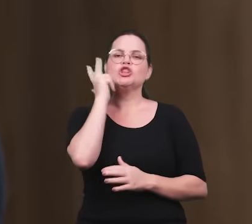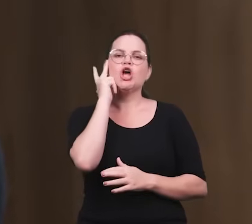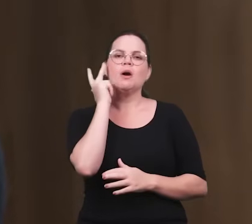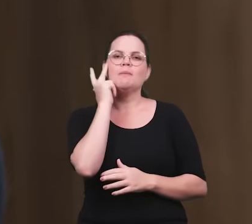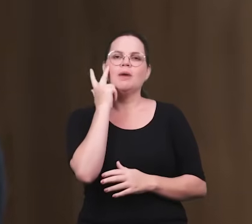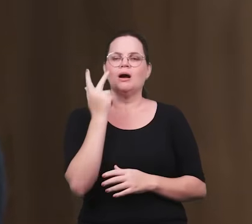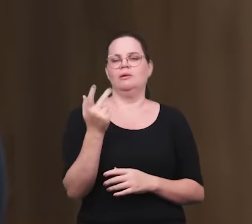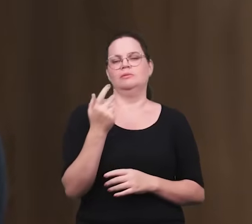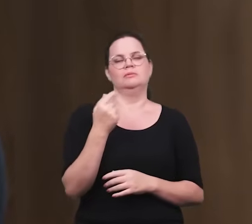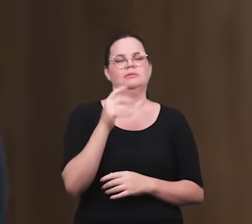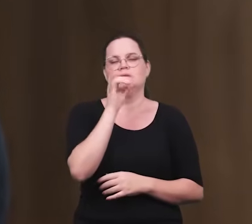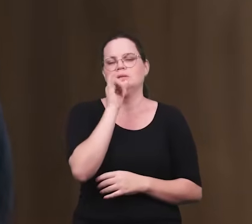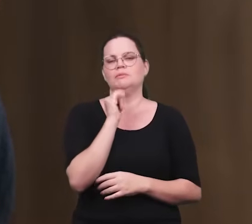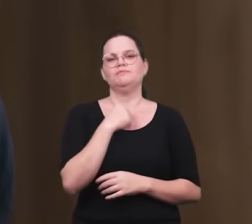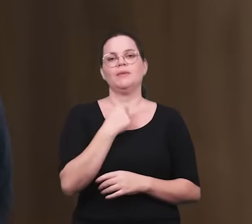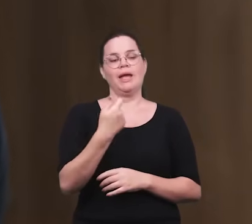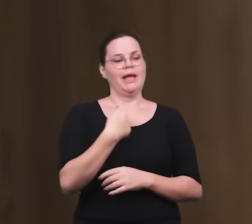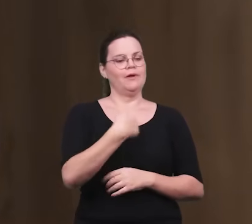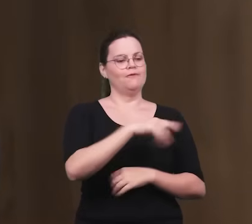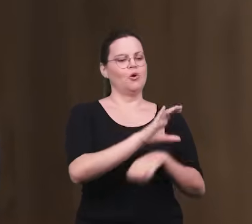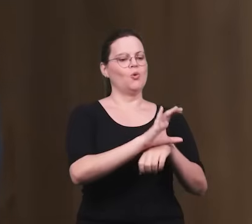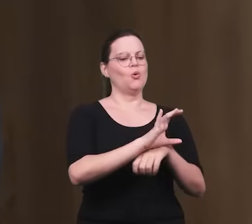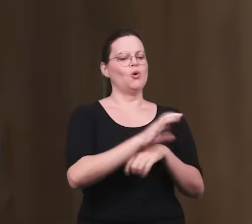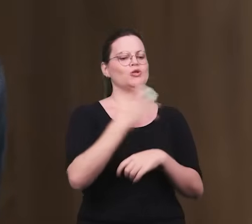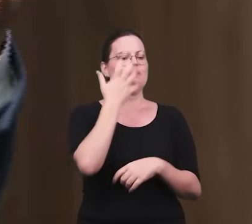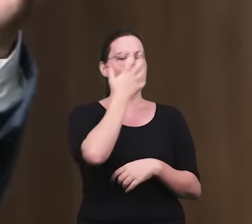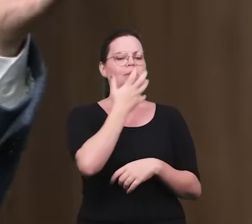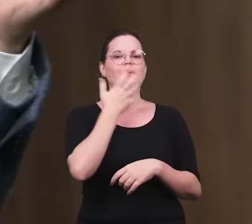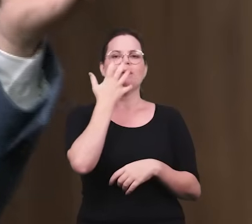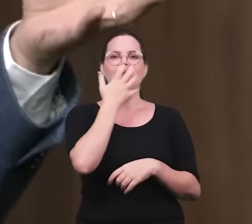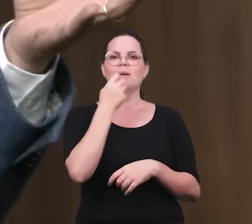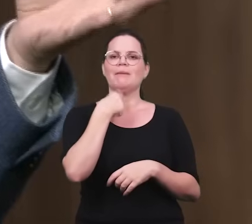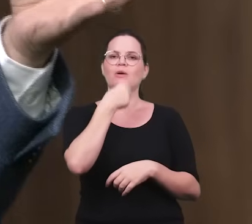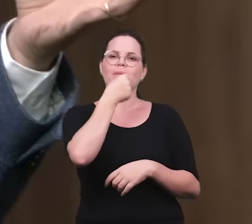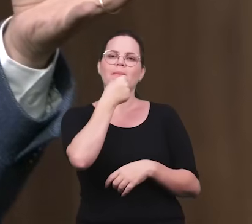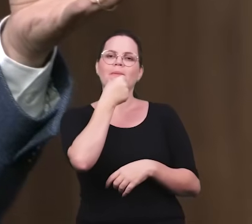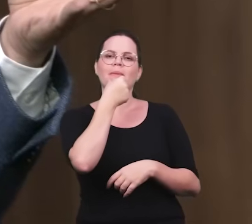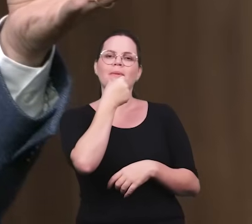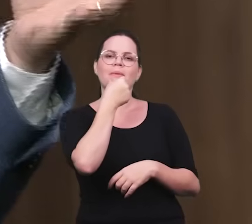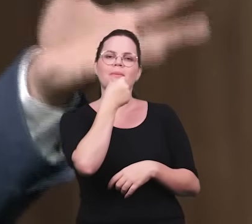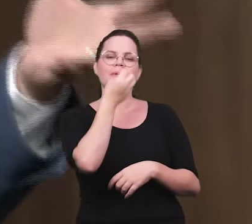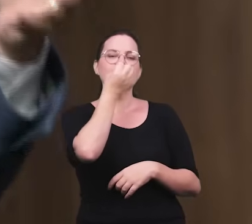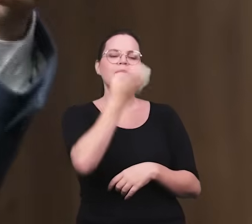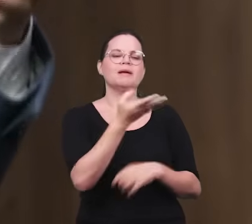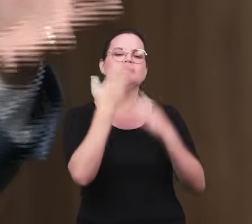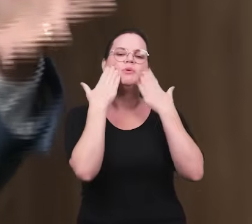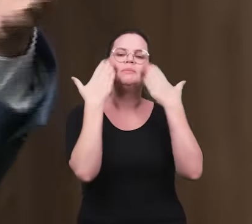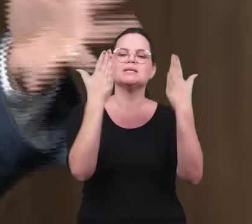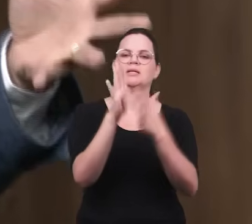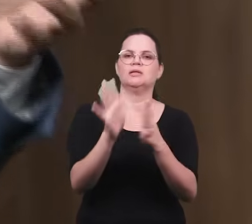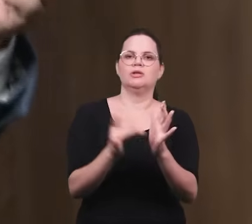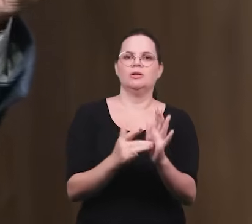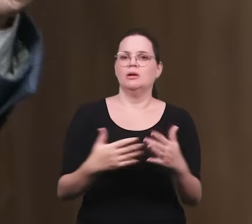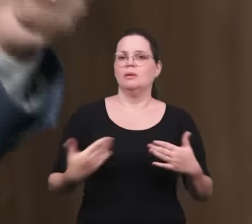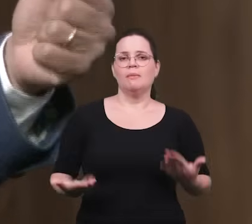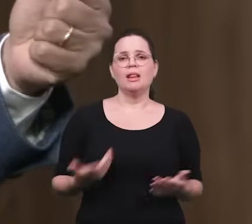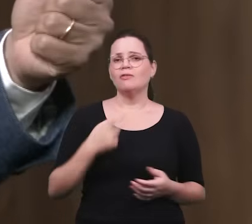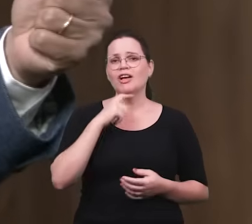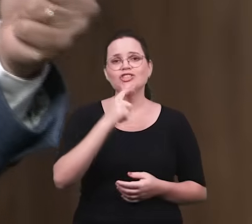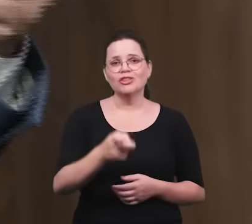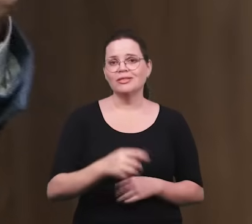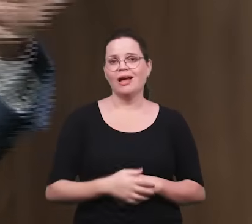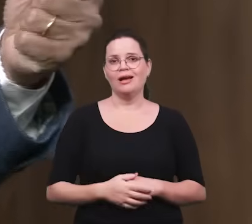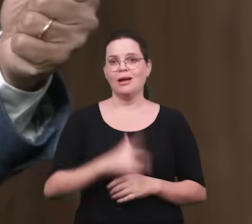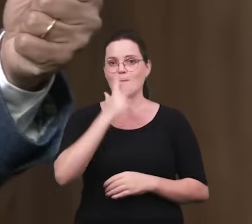um curso de oratória para poder falar bem e apresentar Jesus. Você pode até fazer um curso, não tem problema nenhum. Mas isso não vai fazer com que você